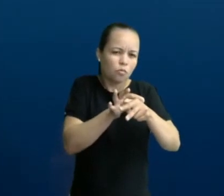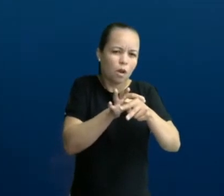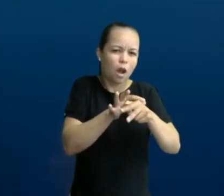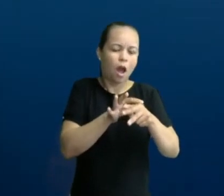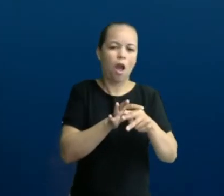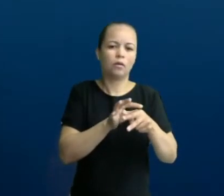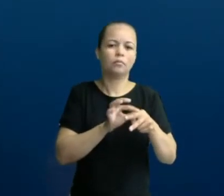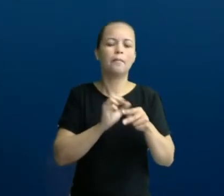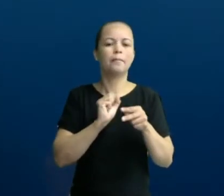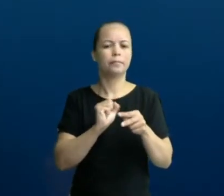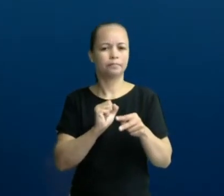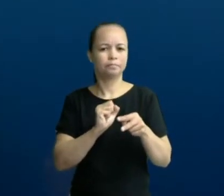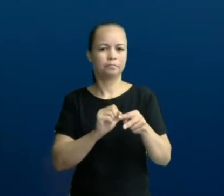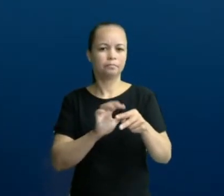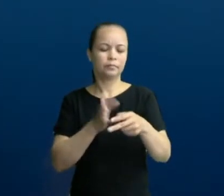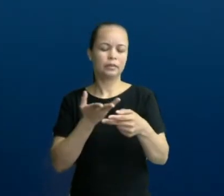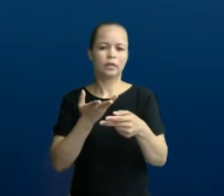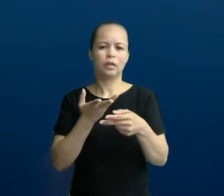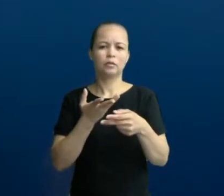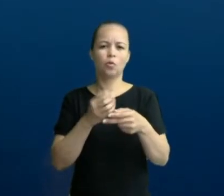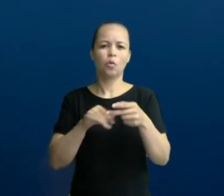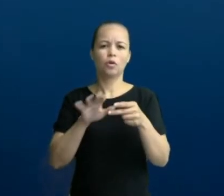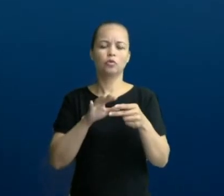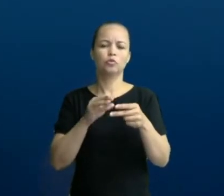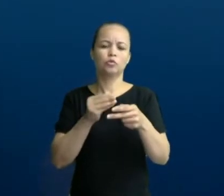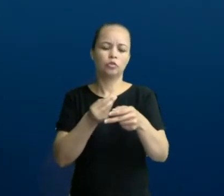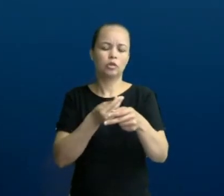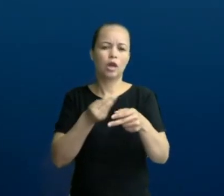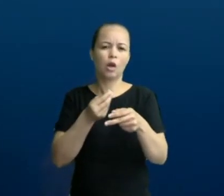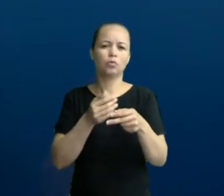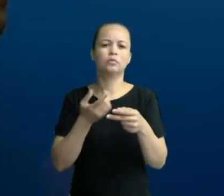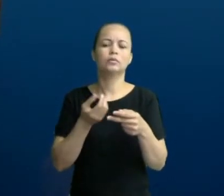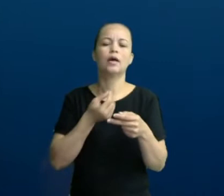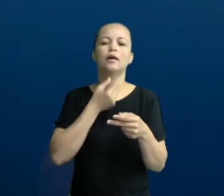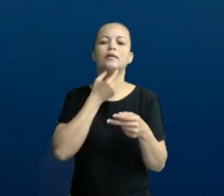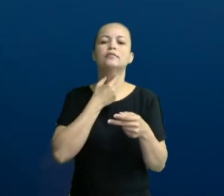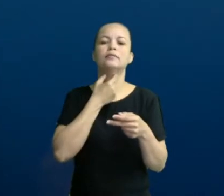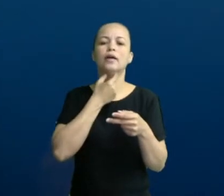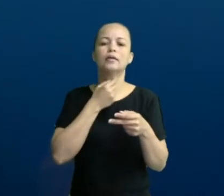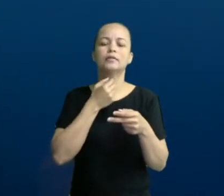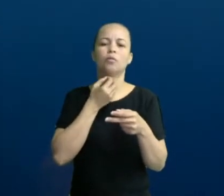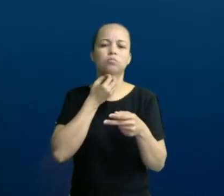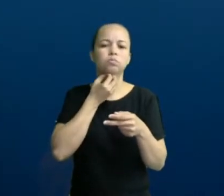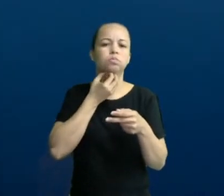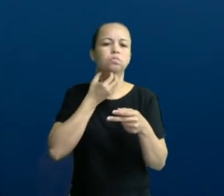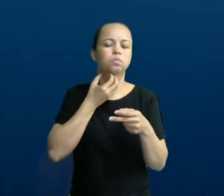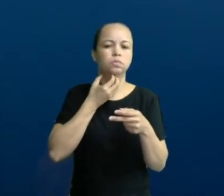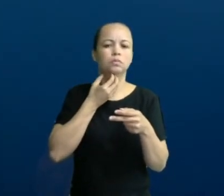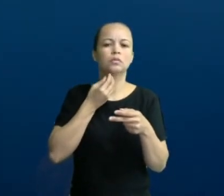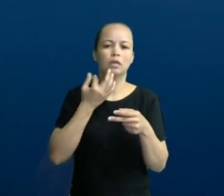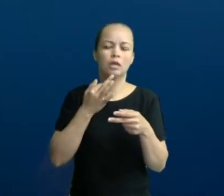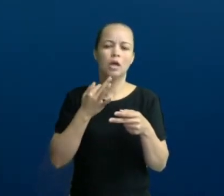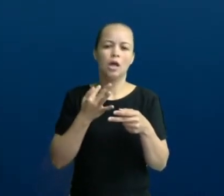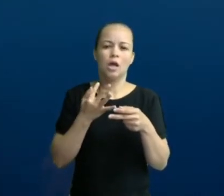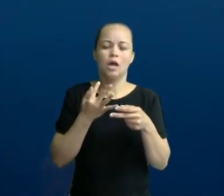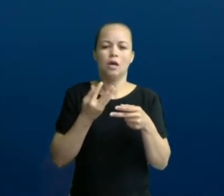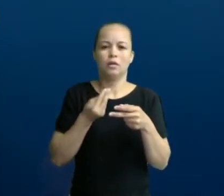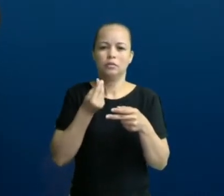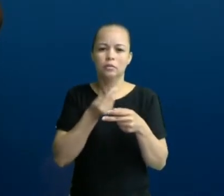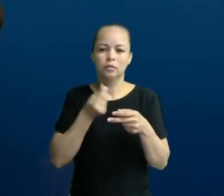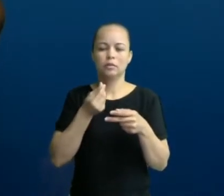atingir regiões da região muco-oral, né, nasal, causando feridas que podem causar lesões, às